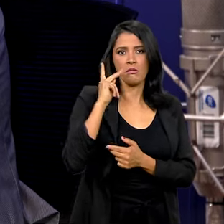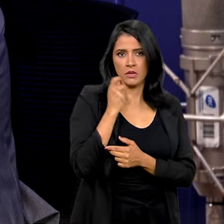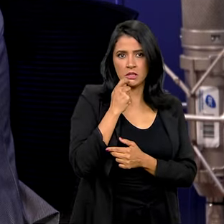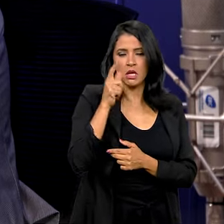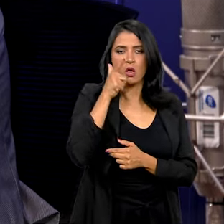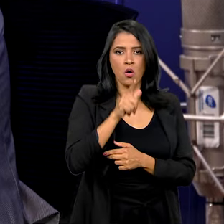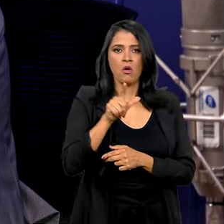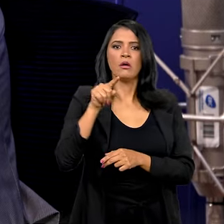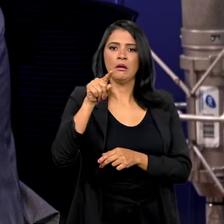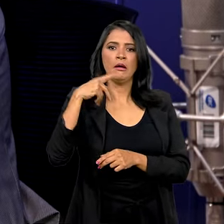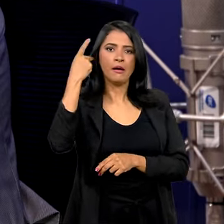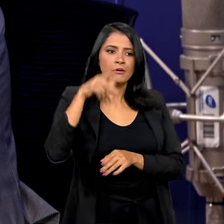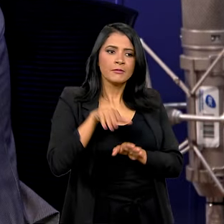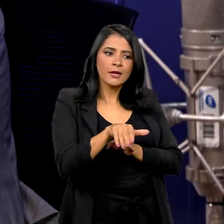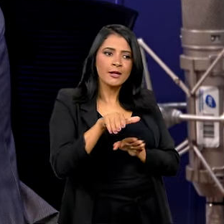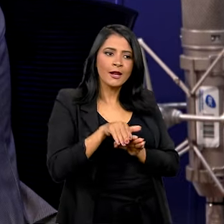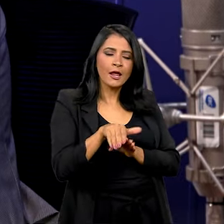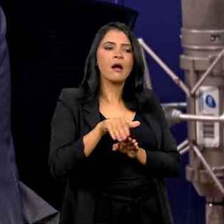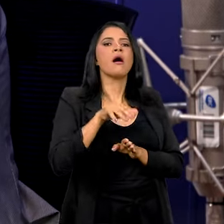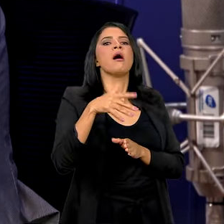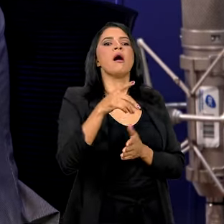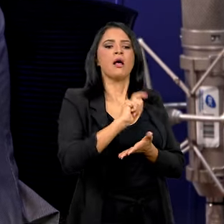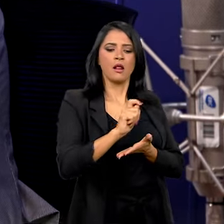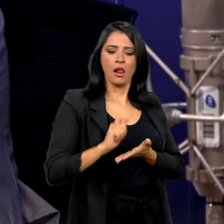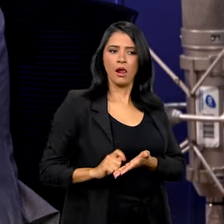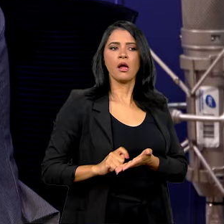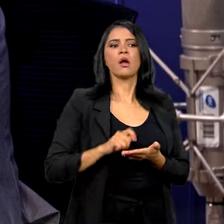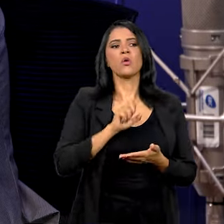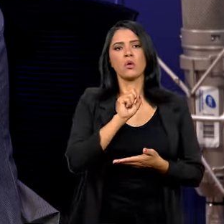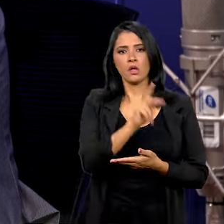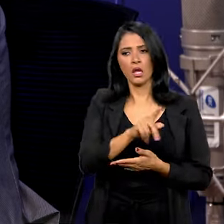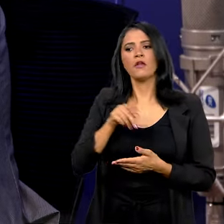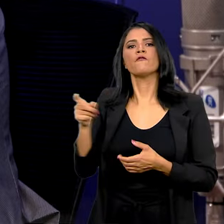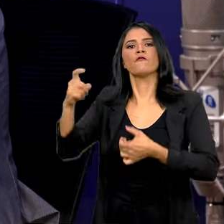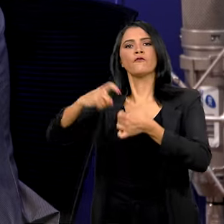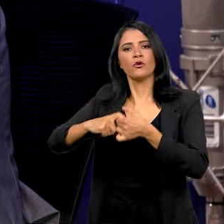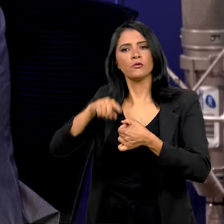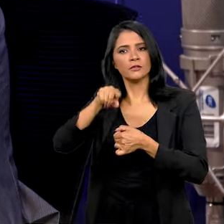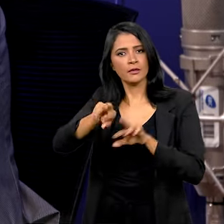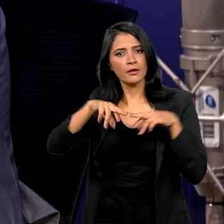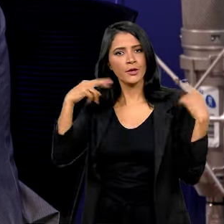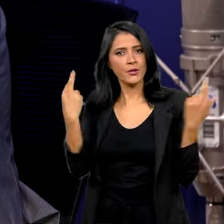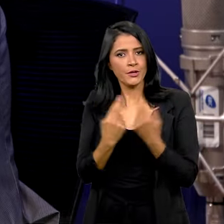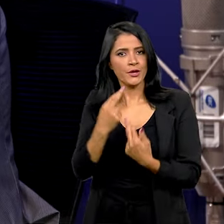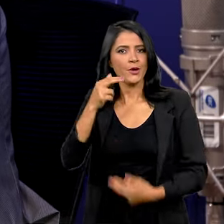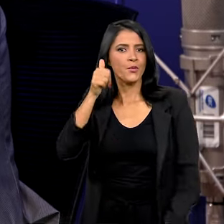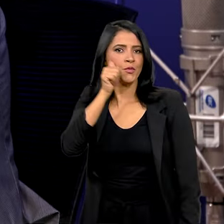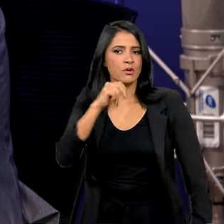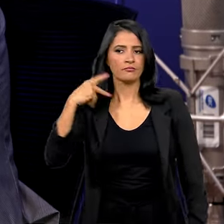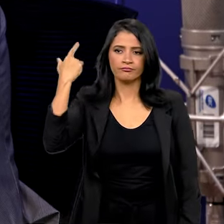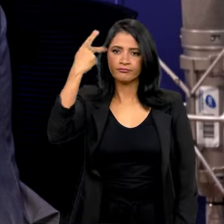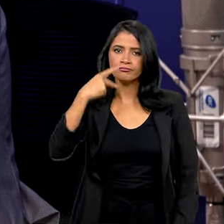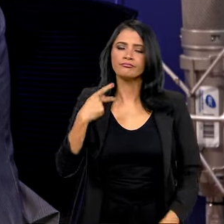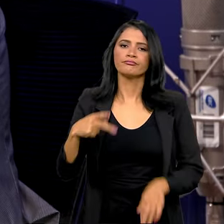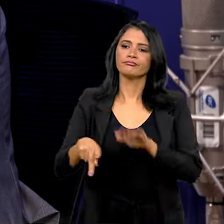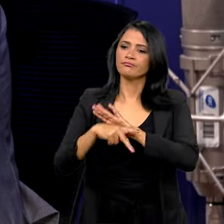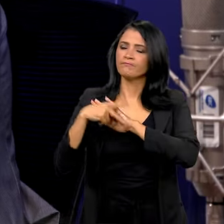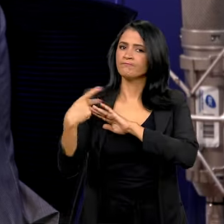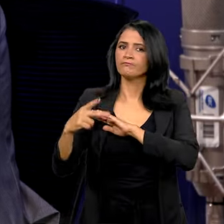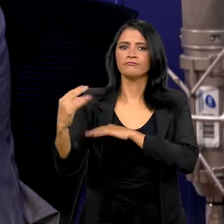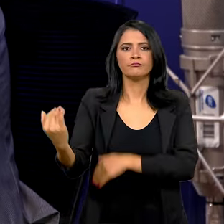recomendações feitas pelas parlamentares com vistas a tornar a reunião de mulheres parlamentares